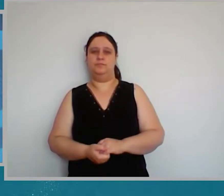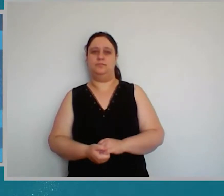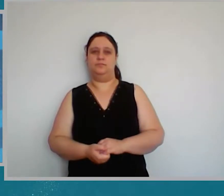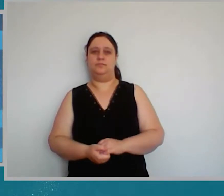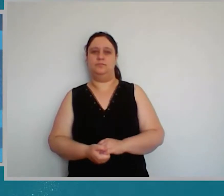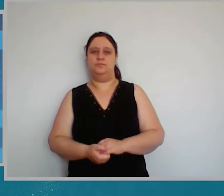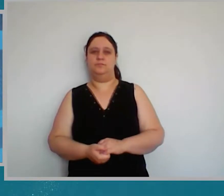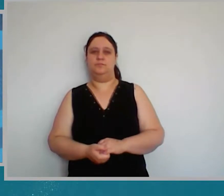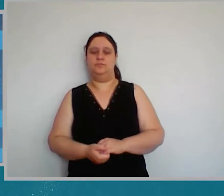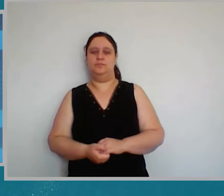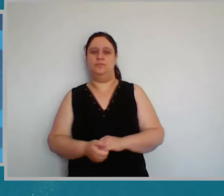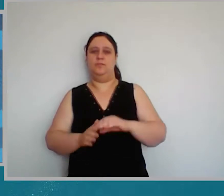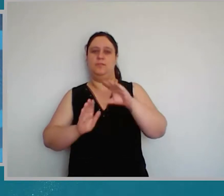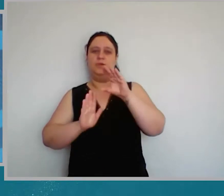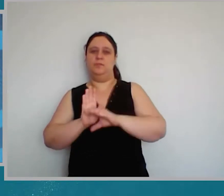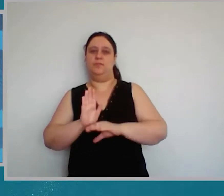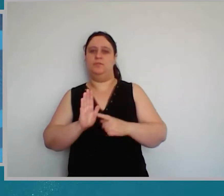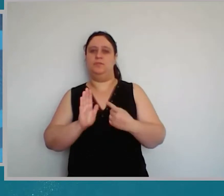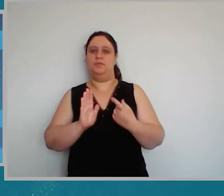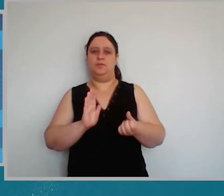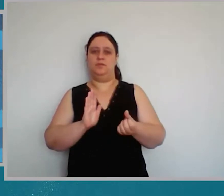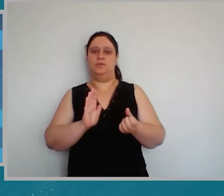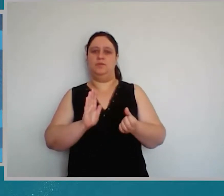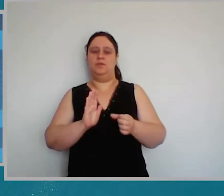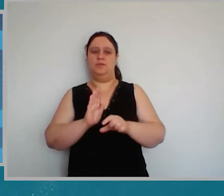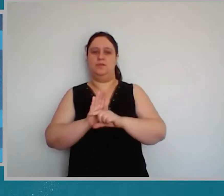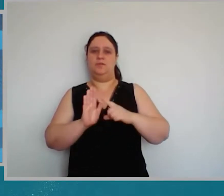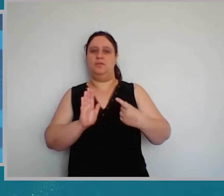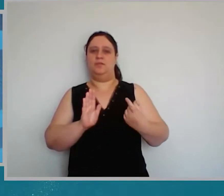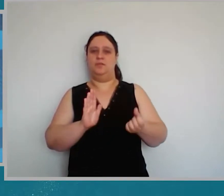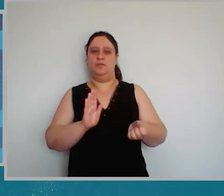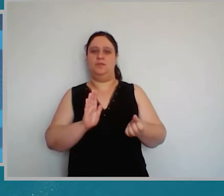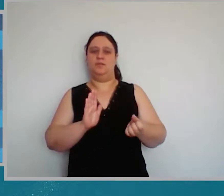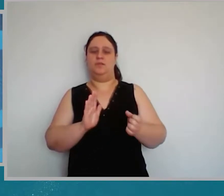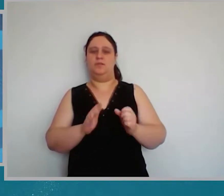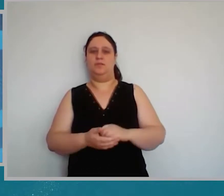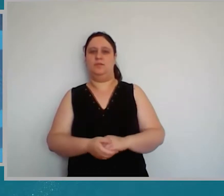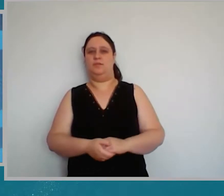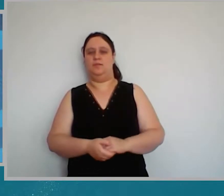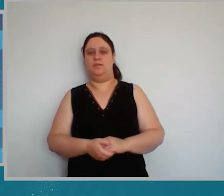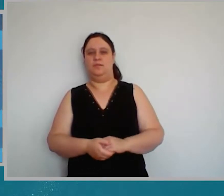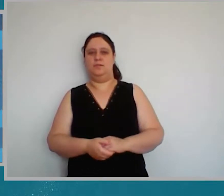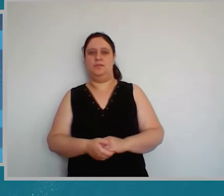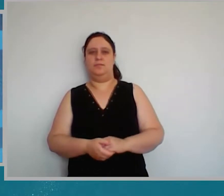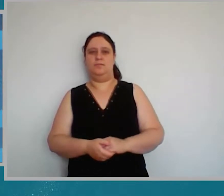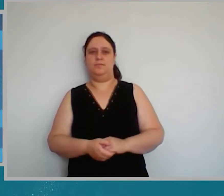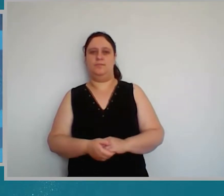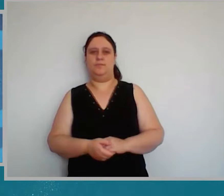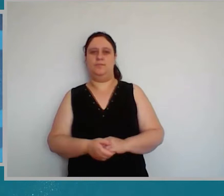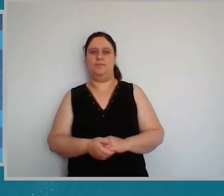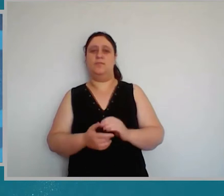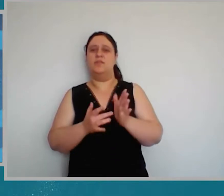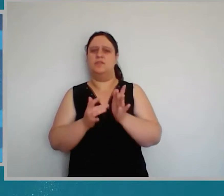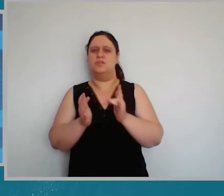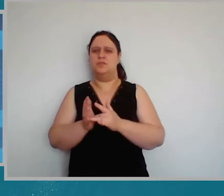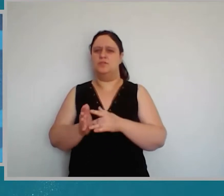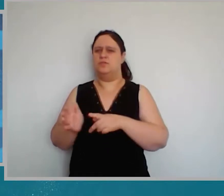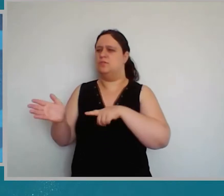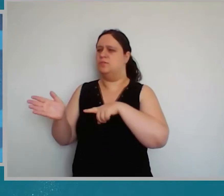Capítulo 16, versículo 16, nós conhecemos bem, quando Jesus perguntou aos seus discípulos: quem